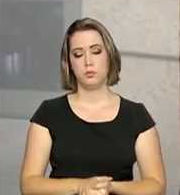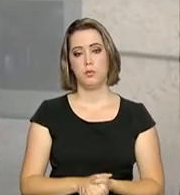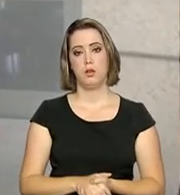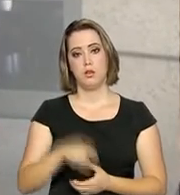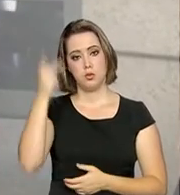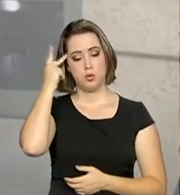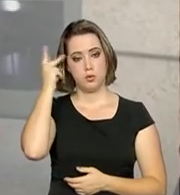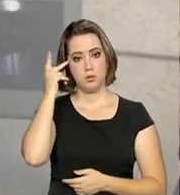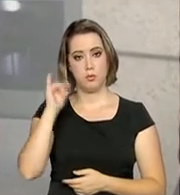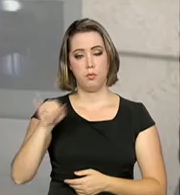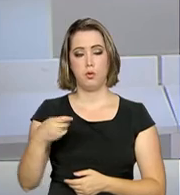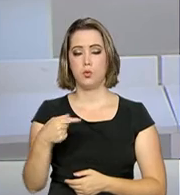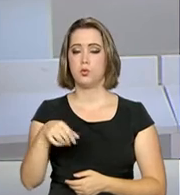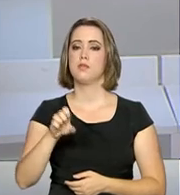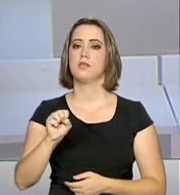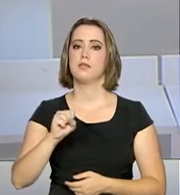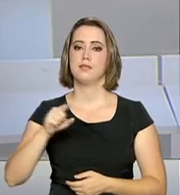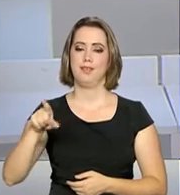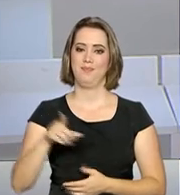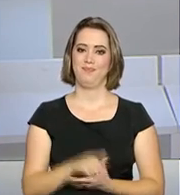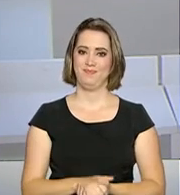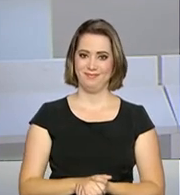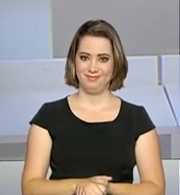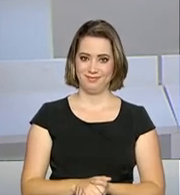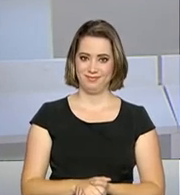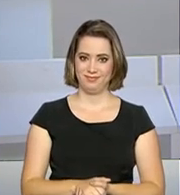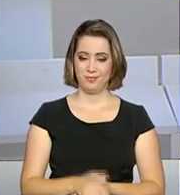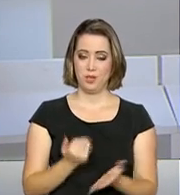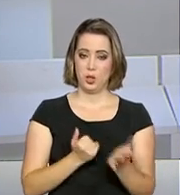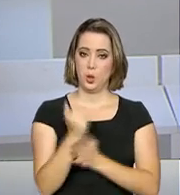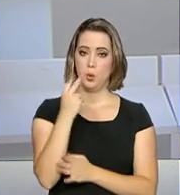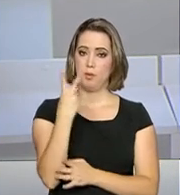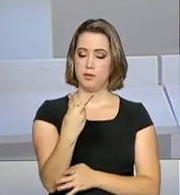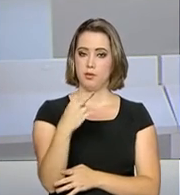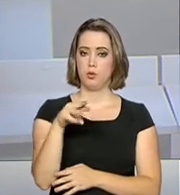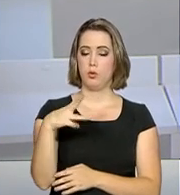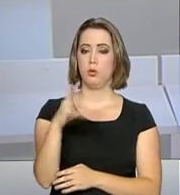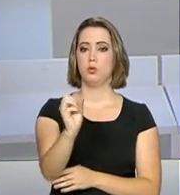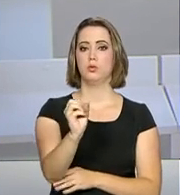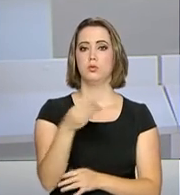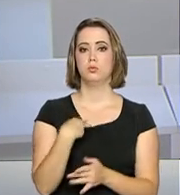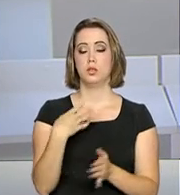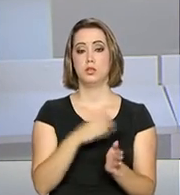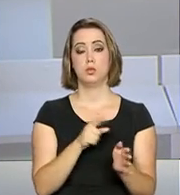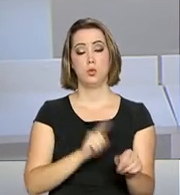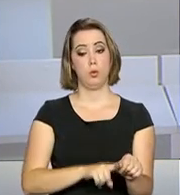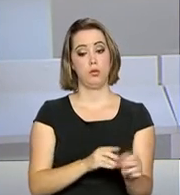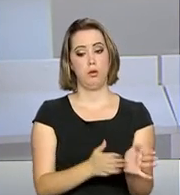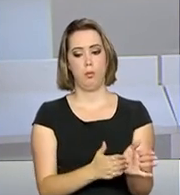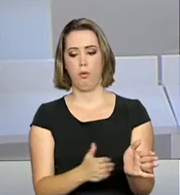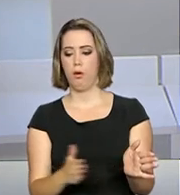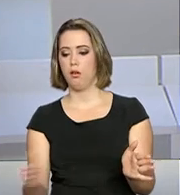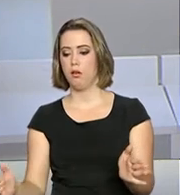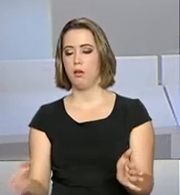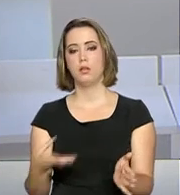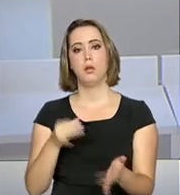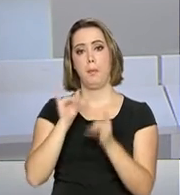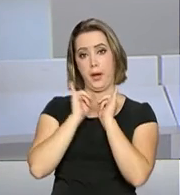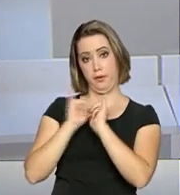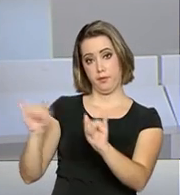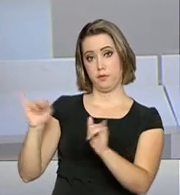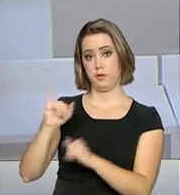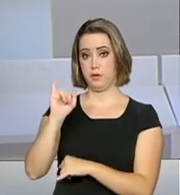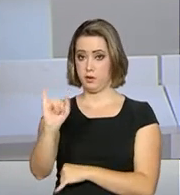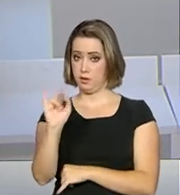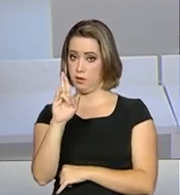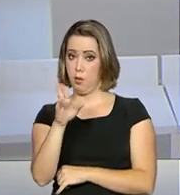São Paulo, José Luiz Filho. E começa no dia 2 de março o prazo para entregar a declaração do Imposto de Renda. Mas o